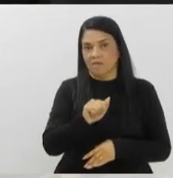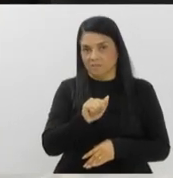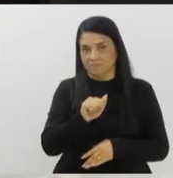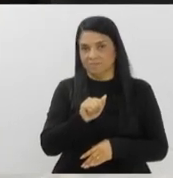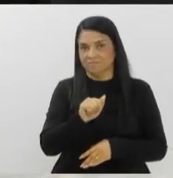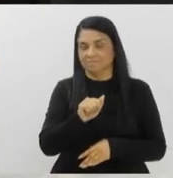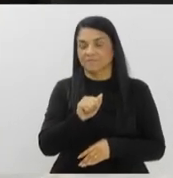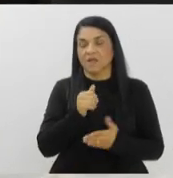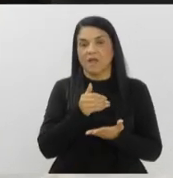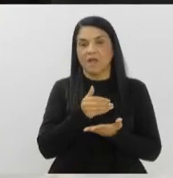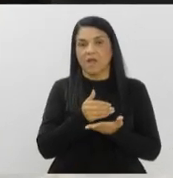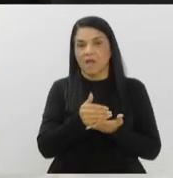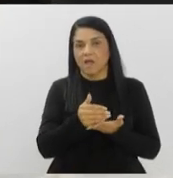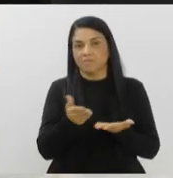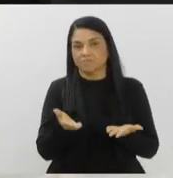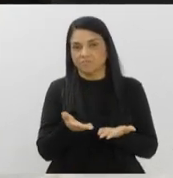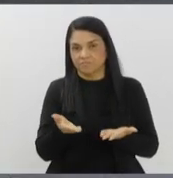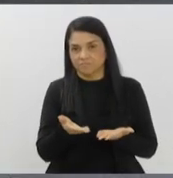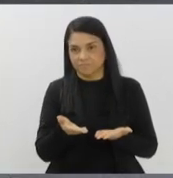Principalmente a partir